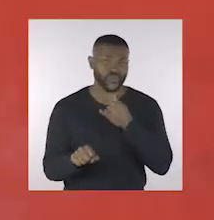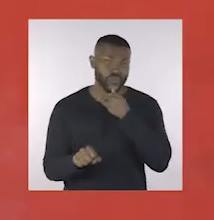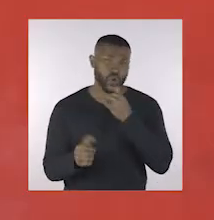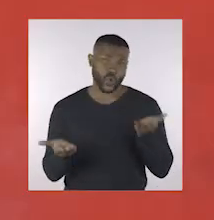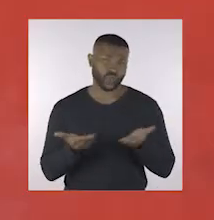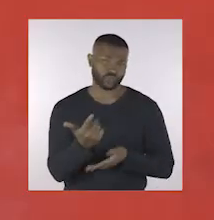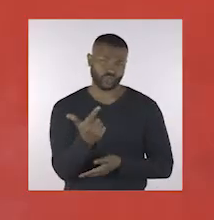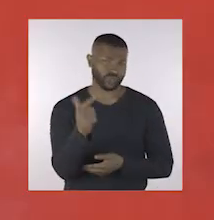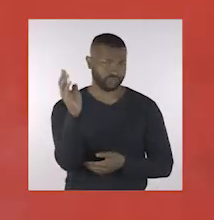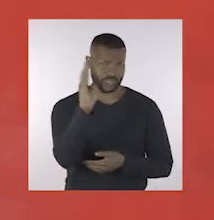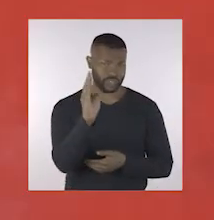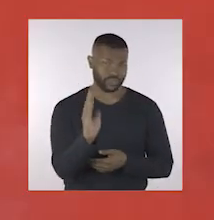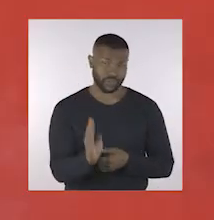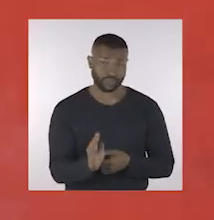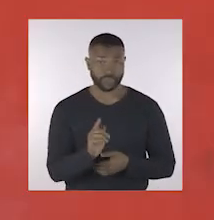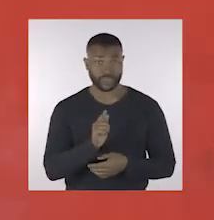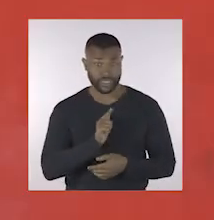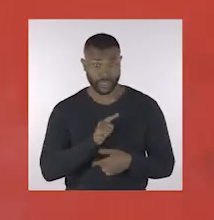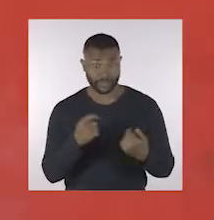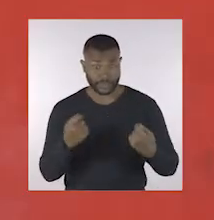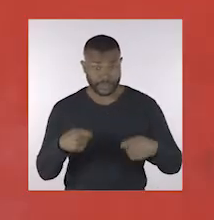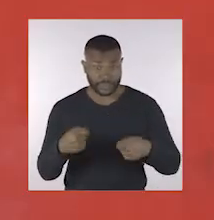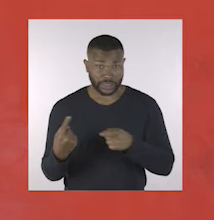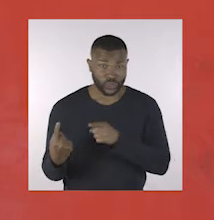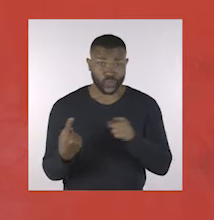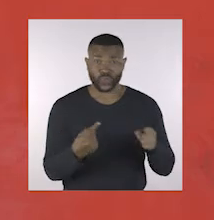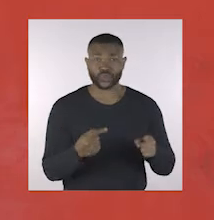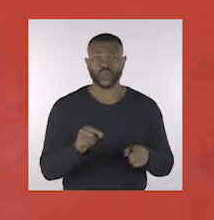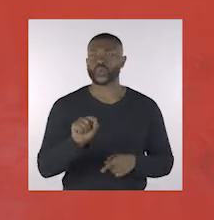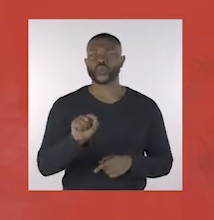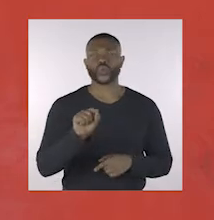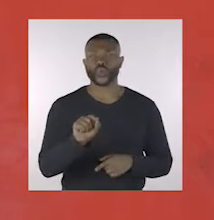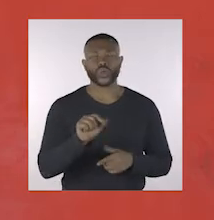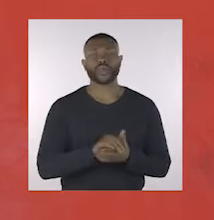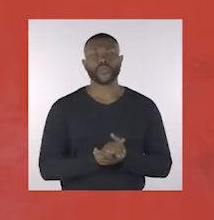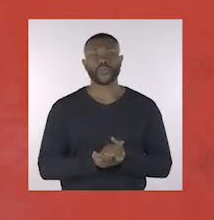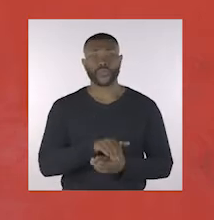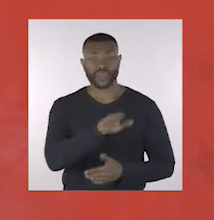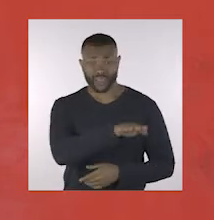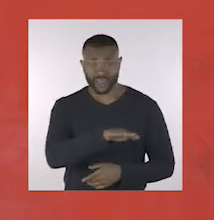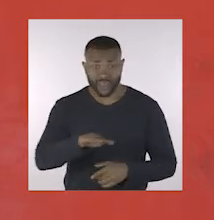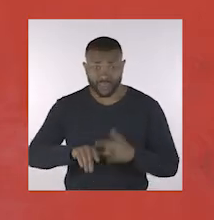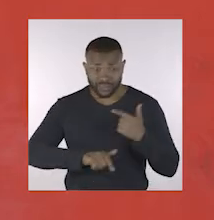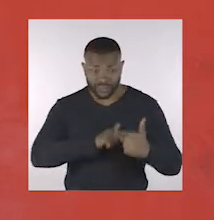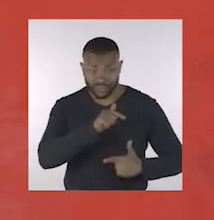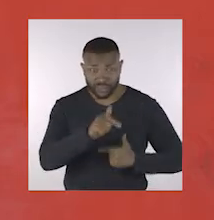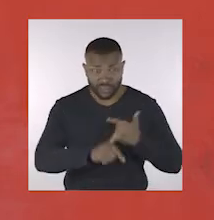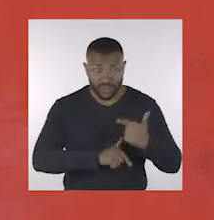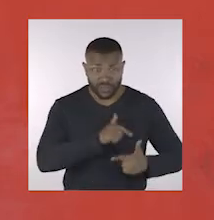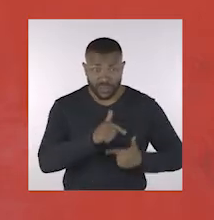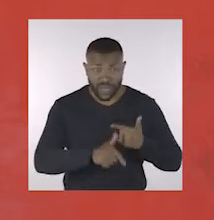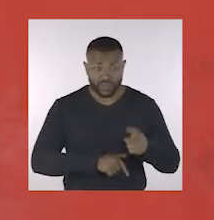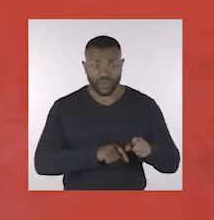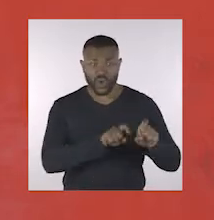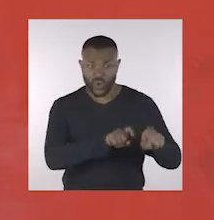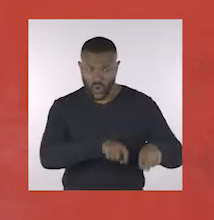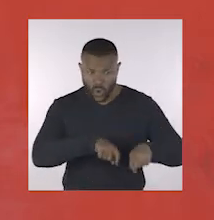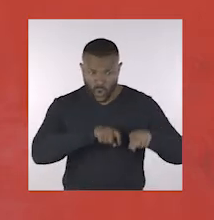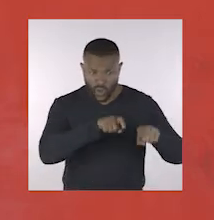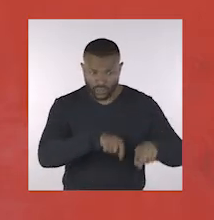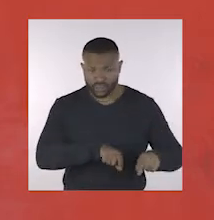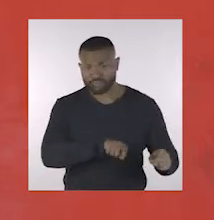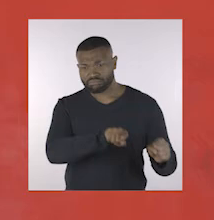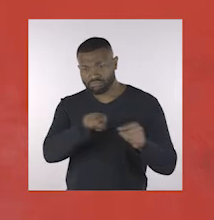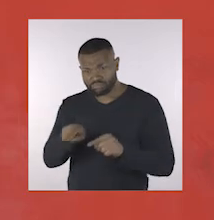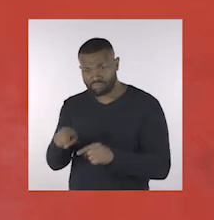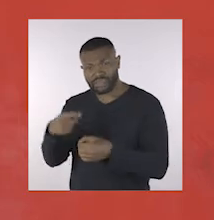infelizmente acho que hoje não tem mais o Brasil e se tem tem que ser combatido que é a criança trabalhar na tanto na